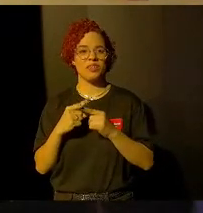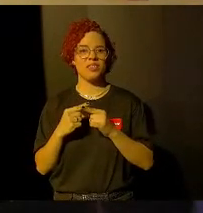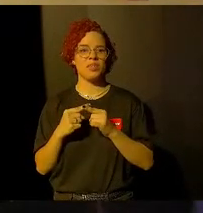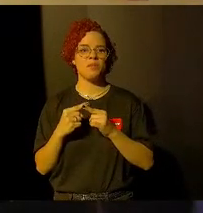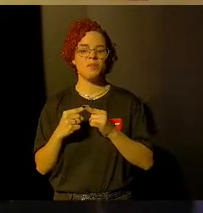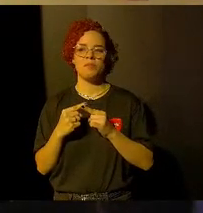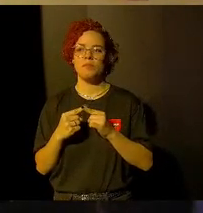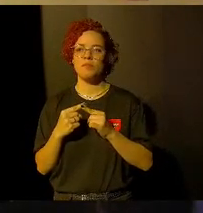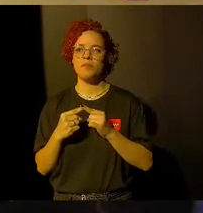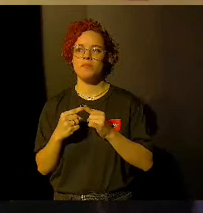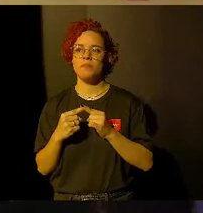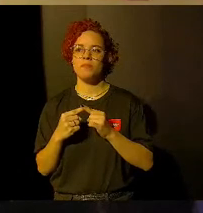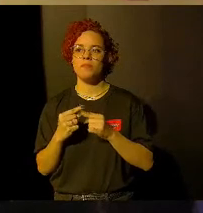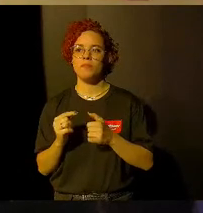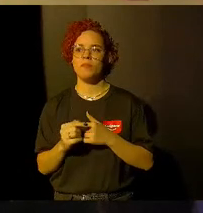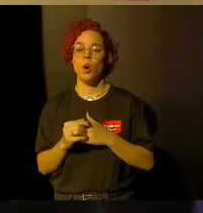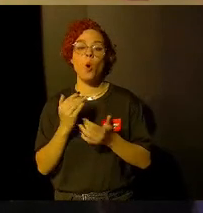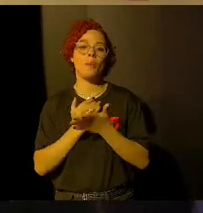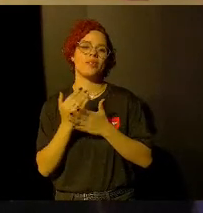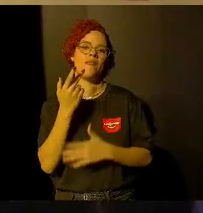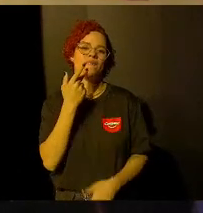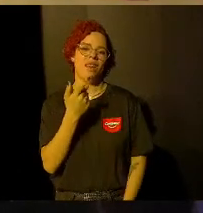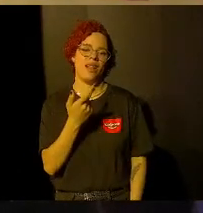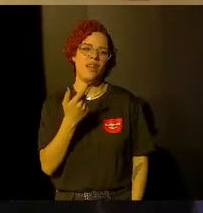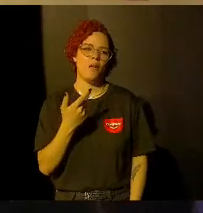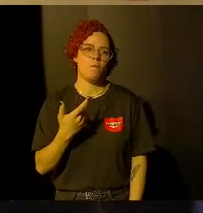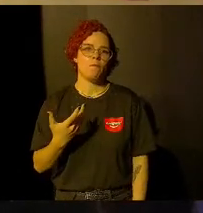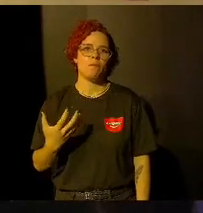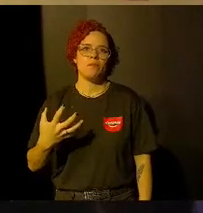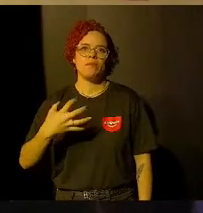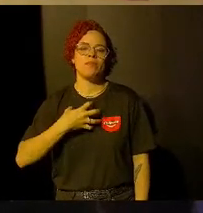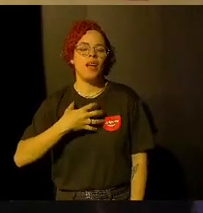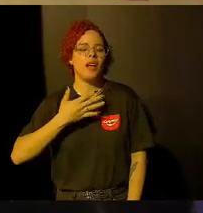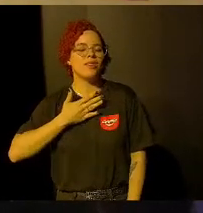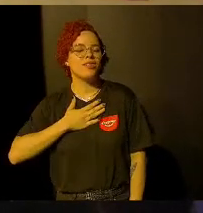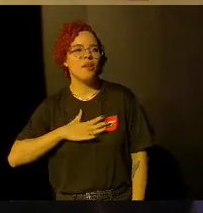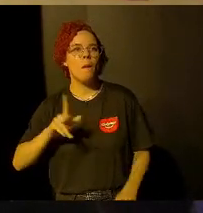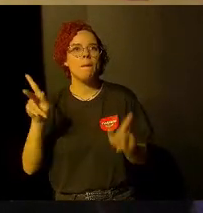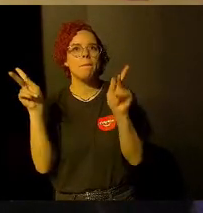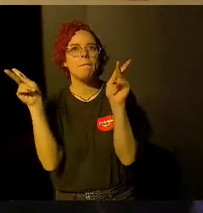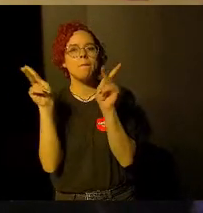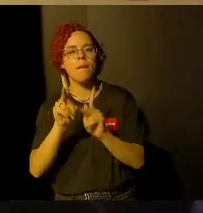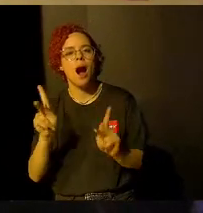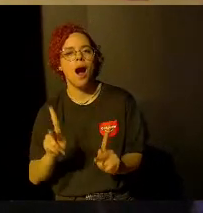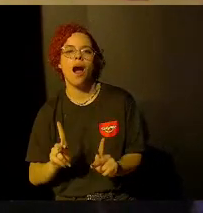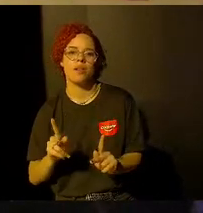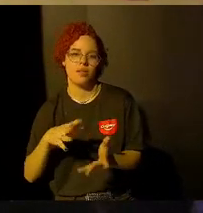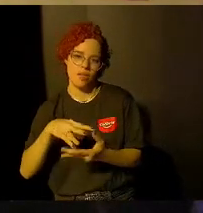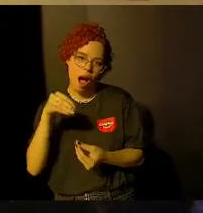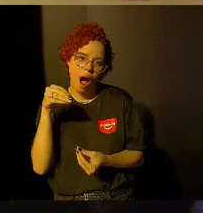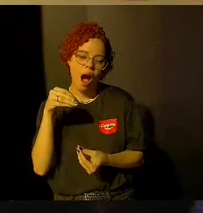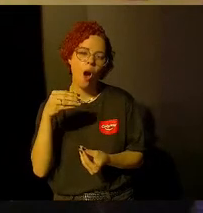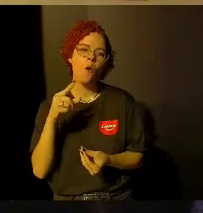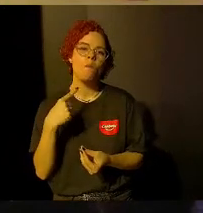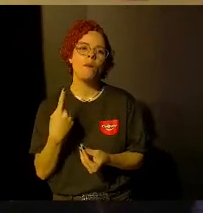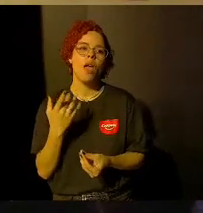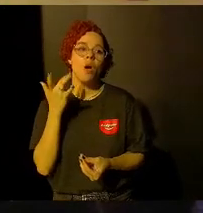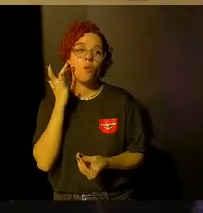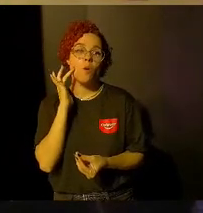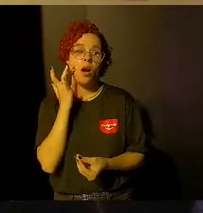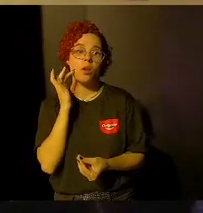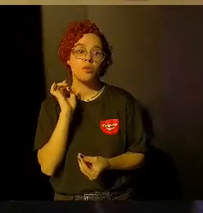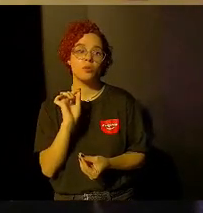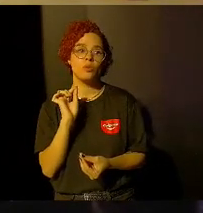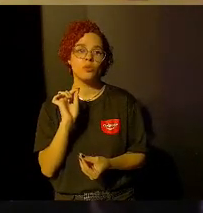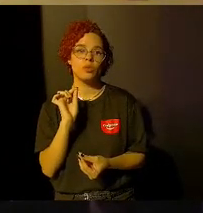até começar a falar não é mas dá muito descanso dá-me paz dá alma mas eu acho que é uma coisa que nós temos